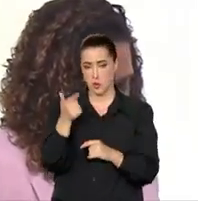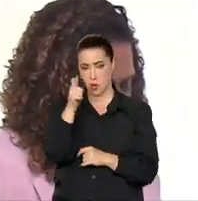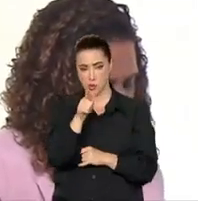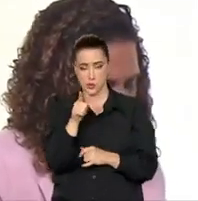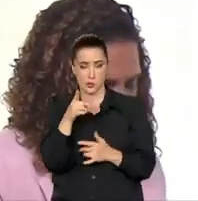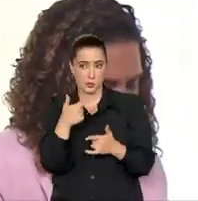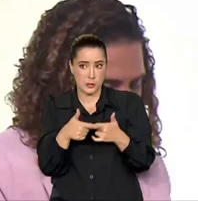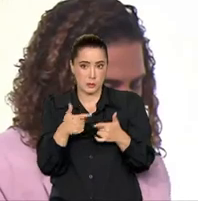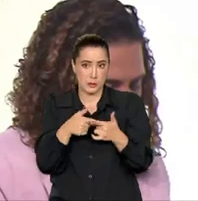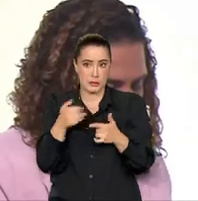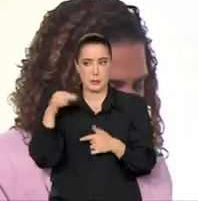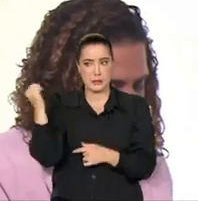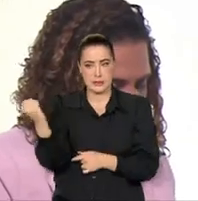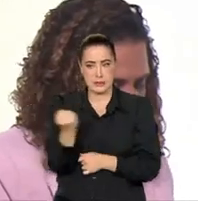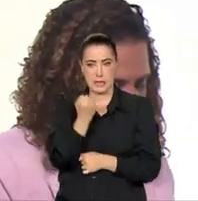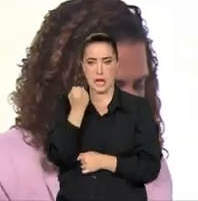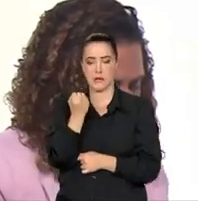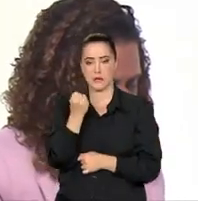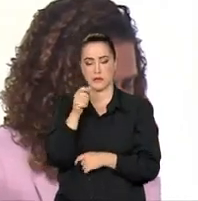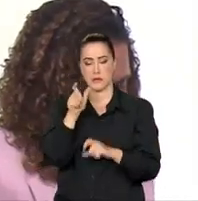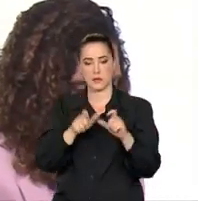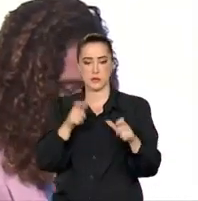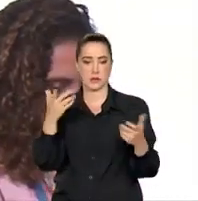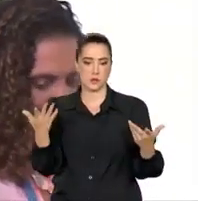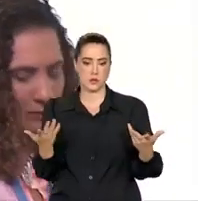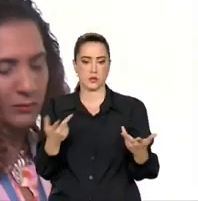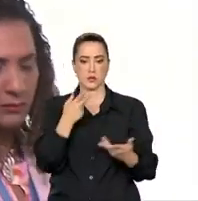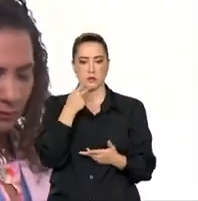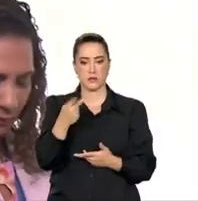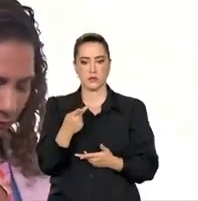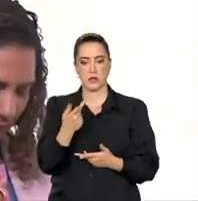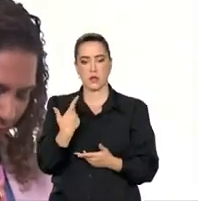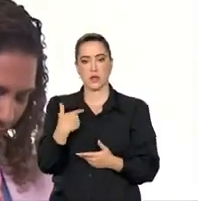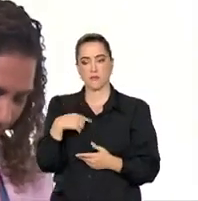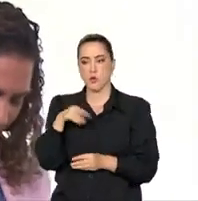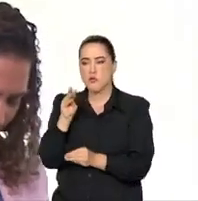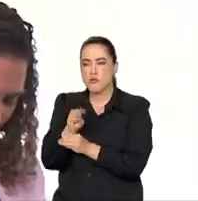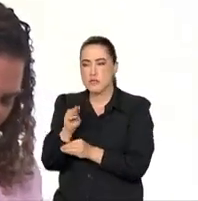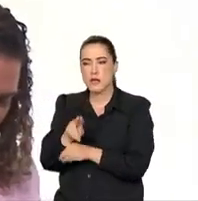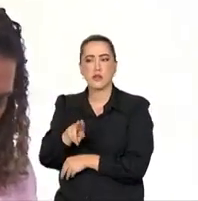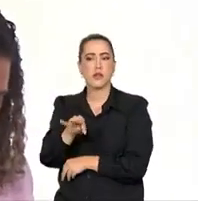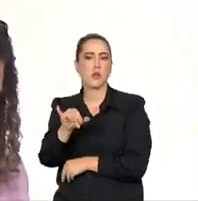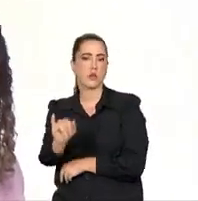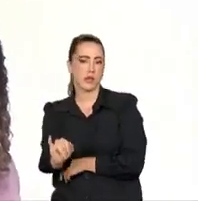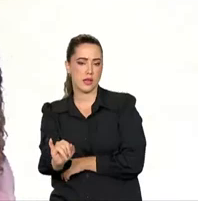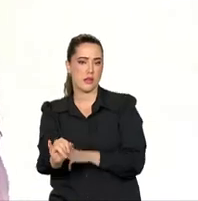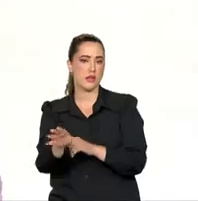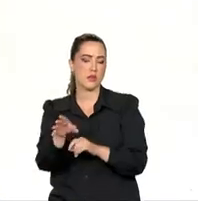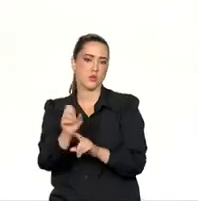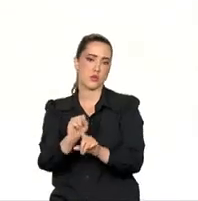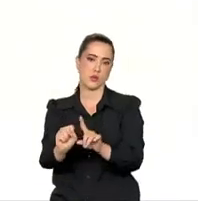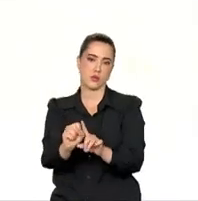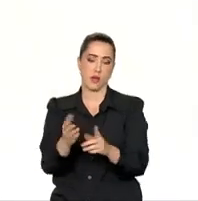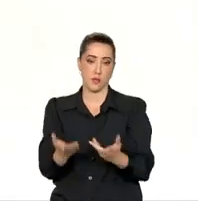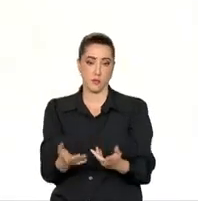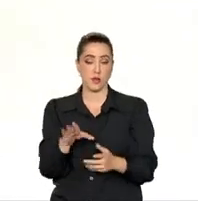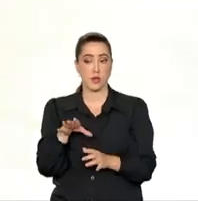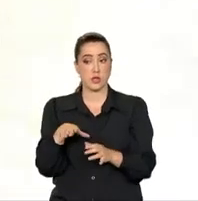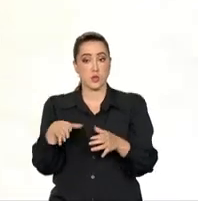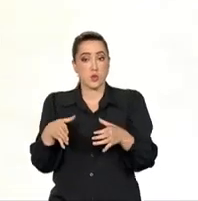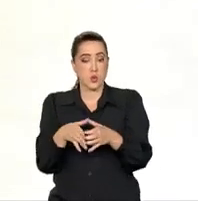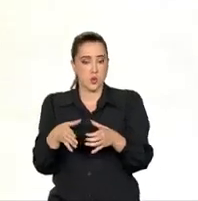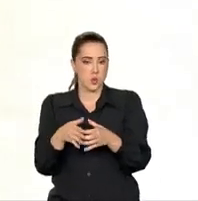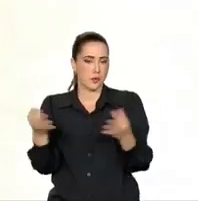situação mais dramática do ser humano, eu chamo assim de cuidar da UTI, não é, do social. Essa rede